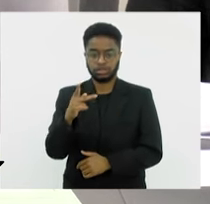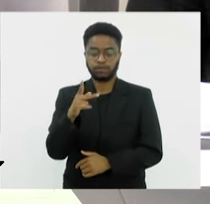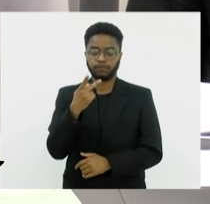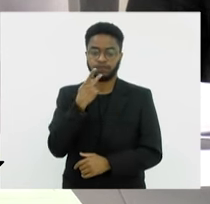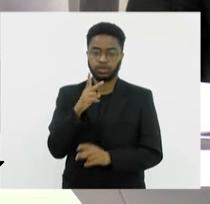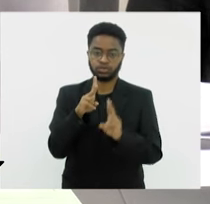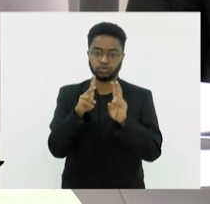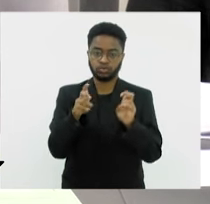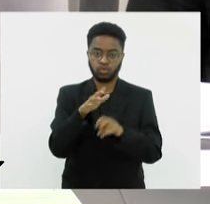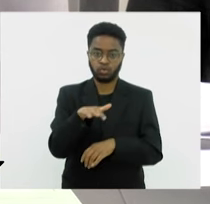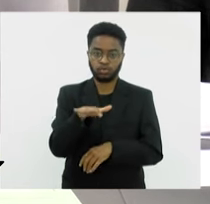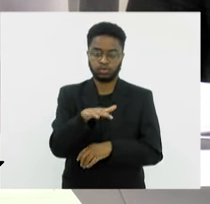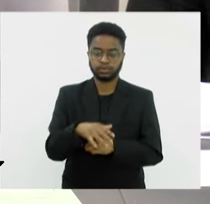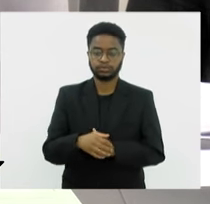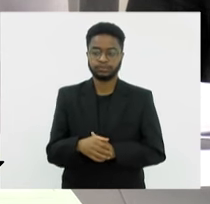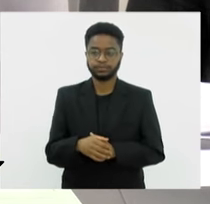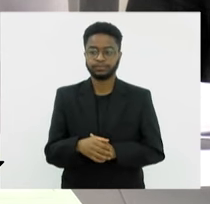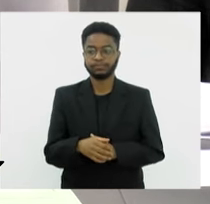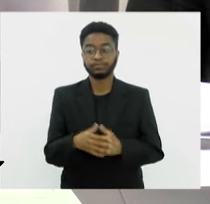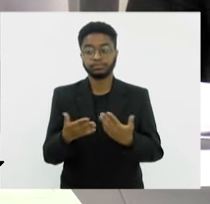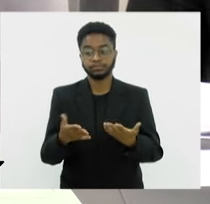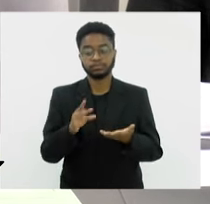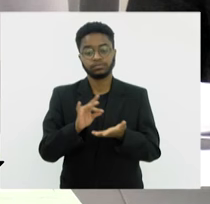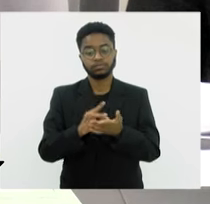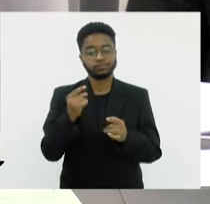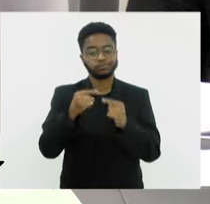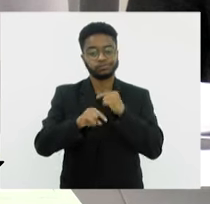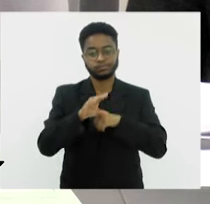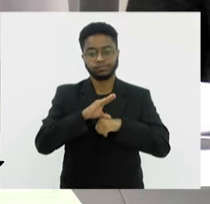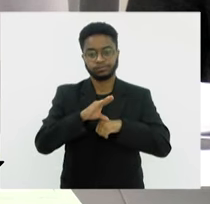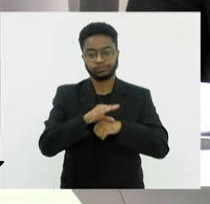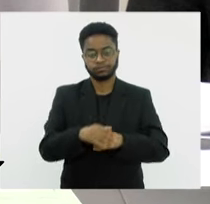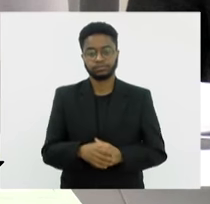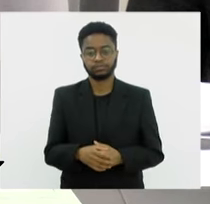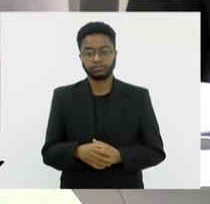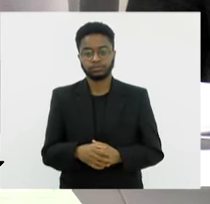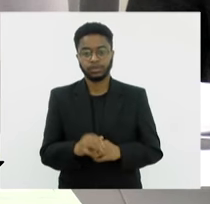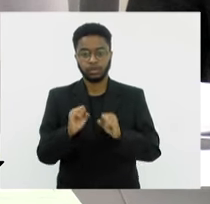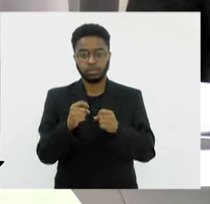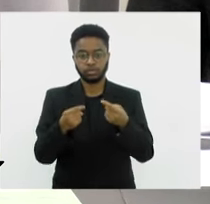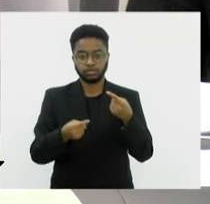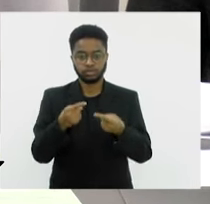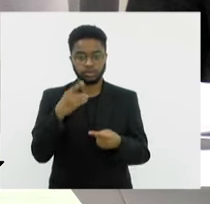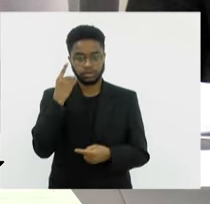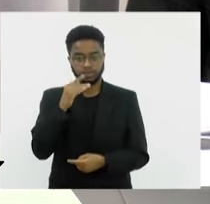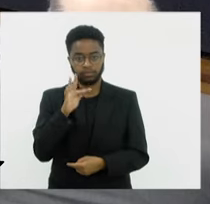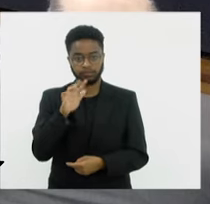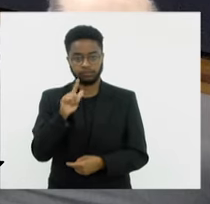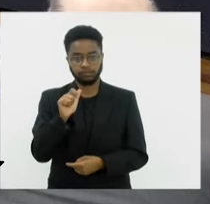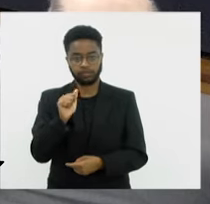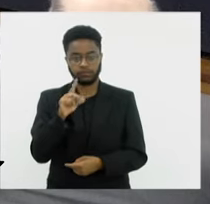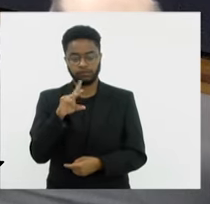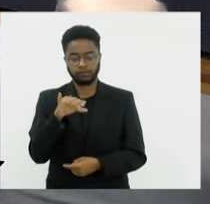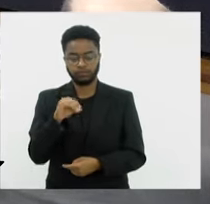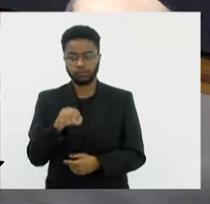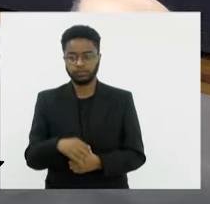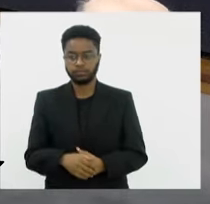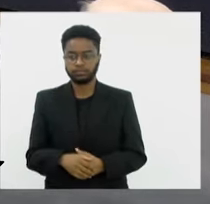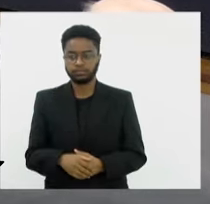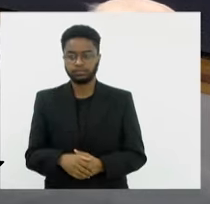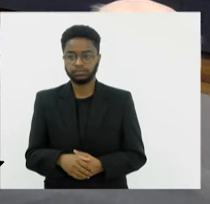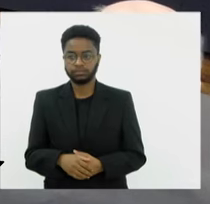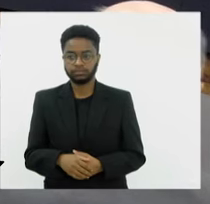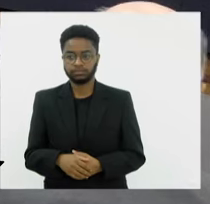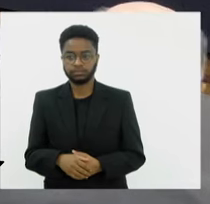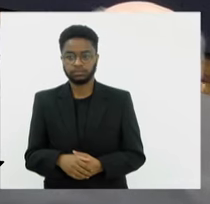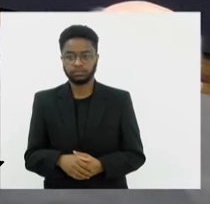sentido, na verdade, a inconstitucionalidade. Presidente. Em discussão, o deputado Flávio Serafini. Presidente, eu venho dialogando com o